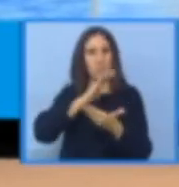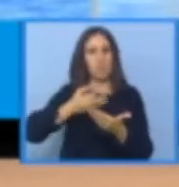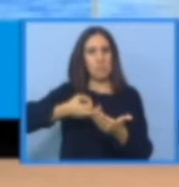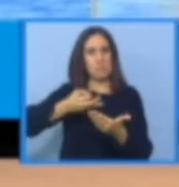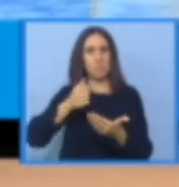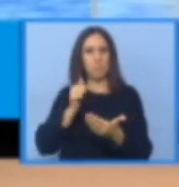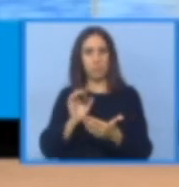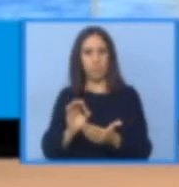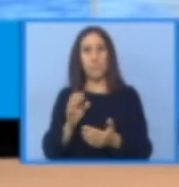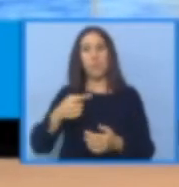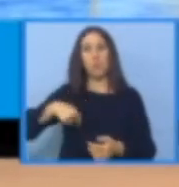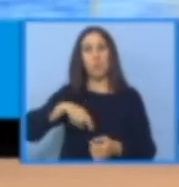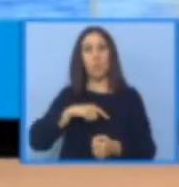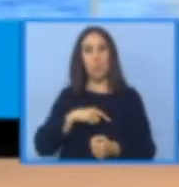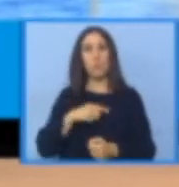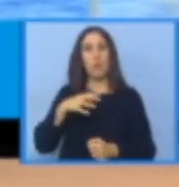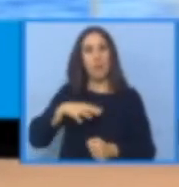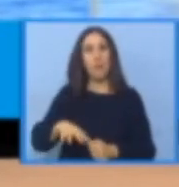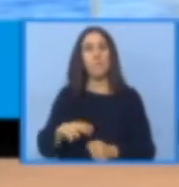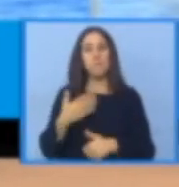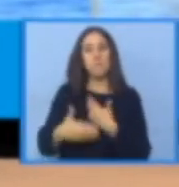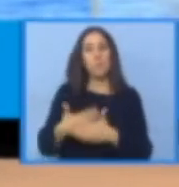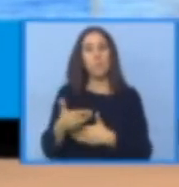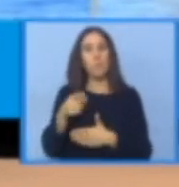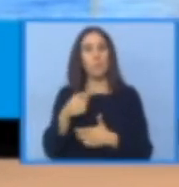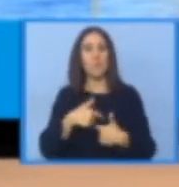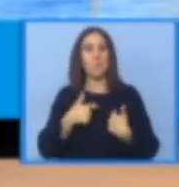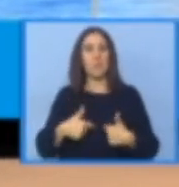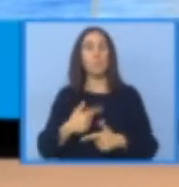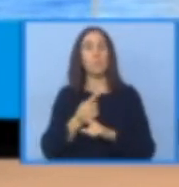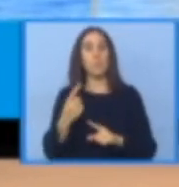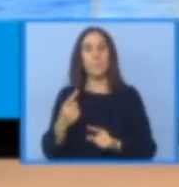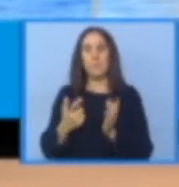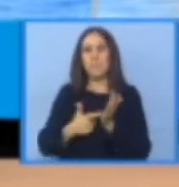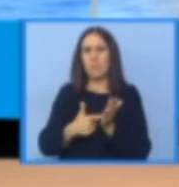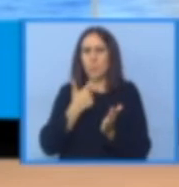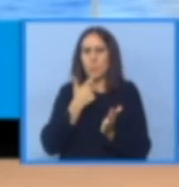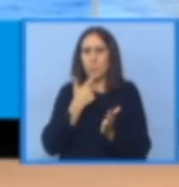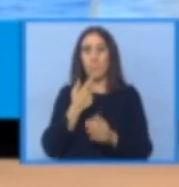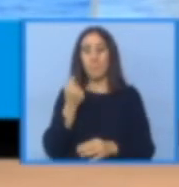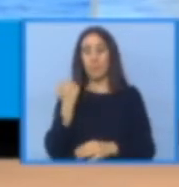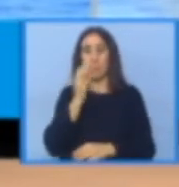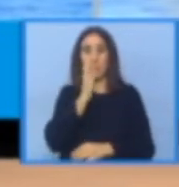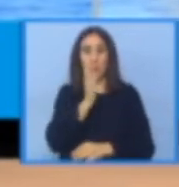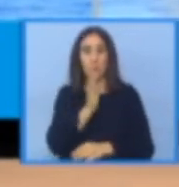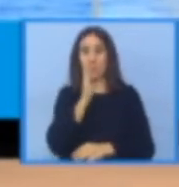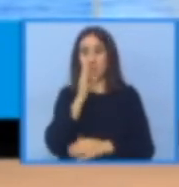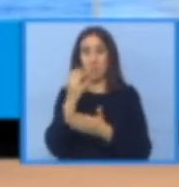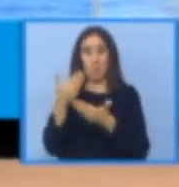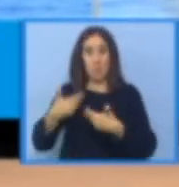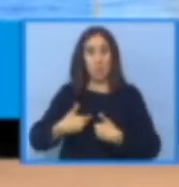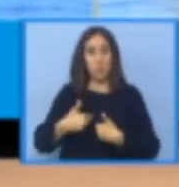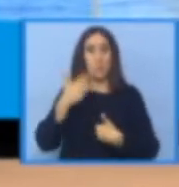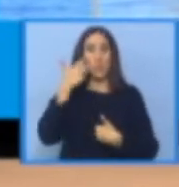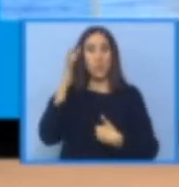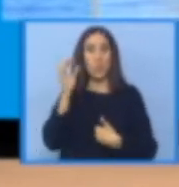nós temos que, nós queremos continuar com esta generosidade, porque as necessidades são muitas. Como eu dizia há pouco, portanto, sem esta ajuda do exterior não